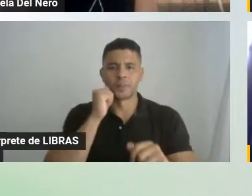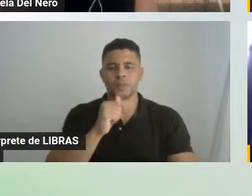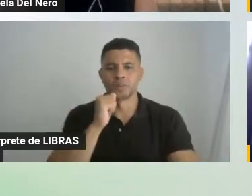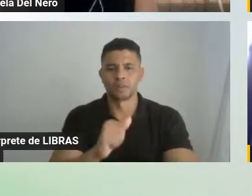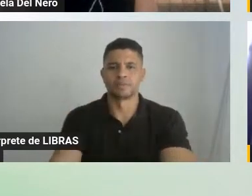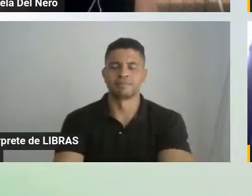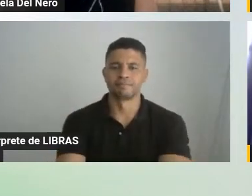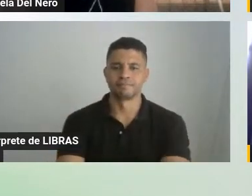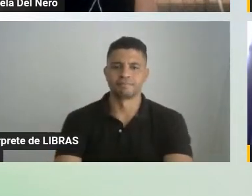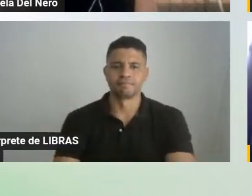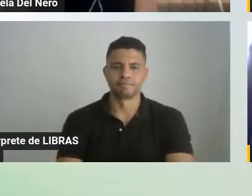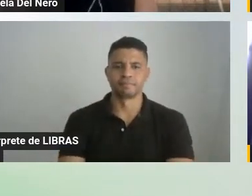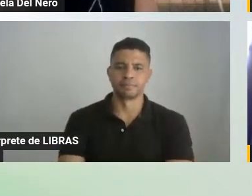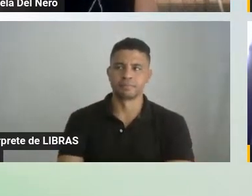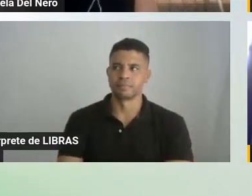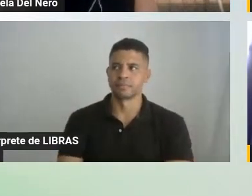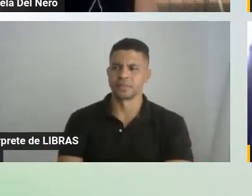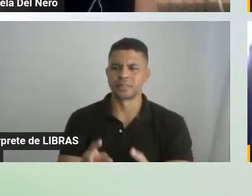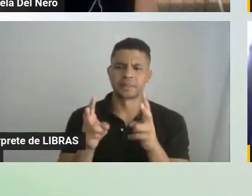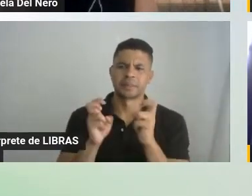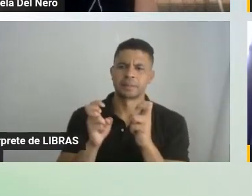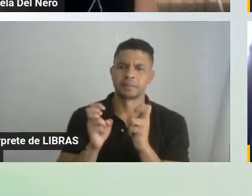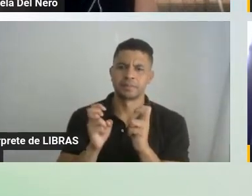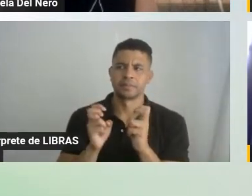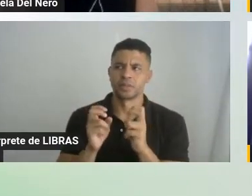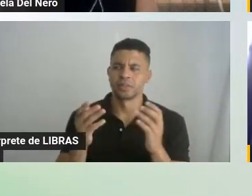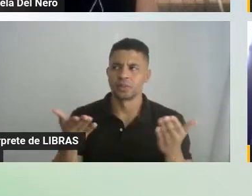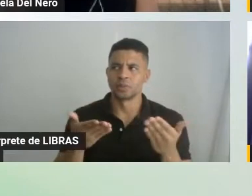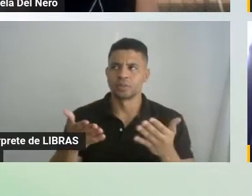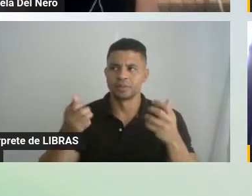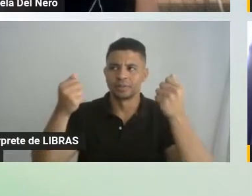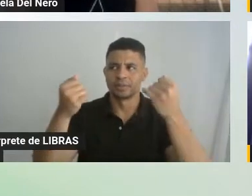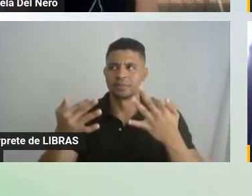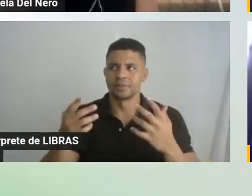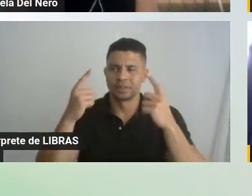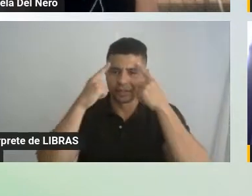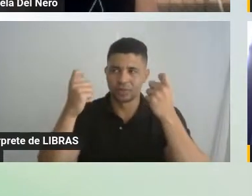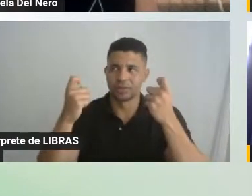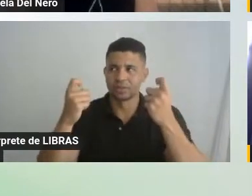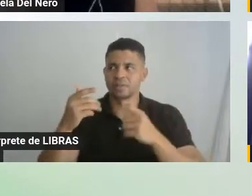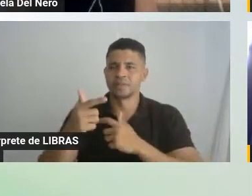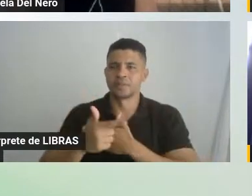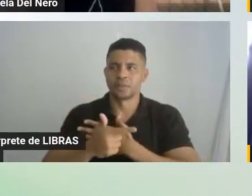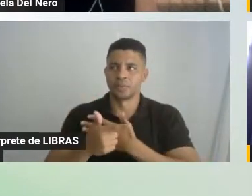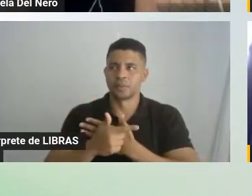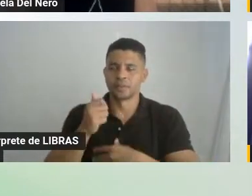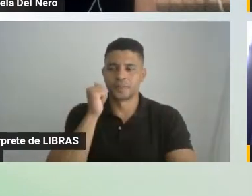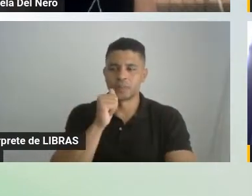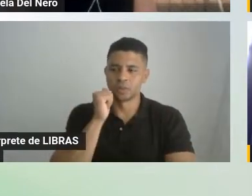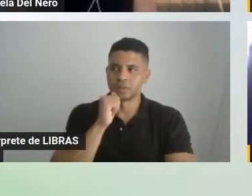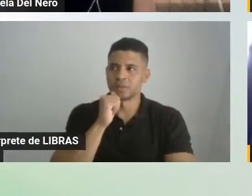é notório, queria que a gente pudesse falar um pouquinho sobre isso, né? O papel que as mulheres ocupam na